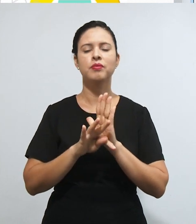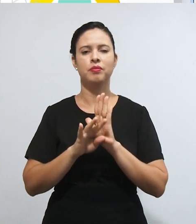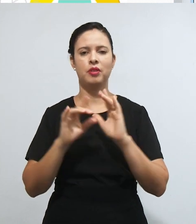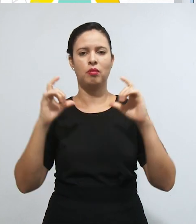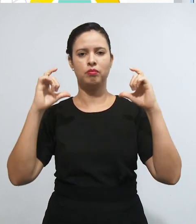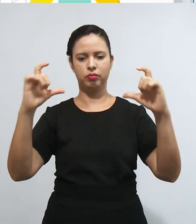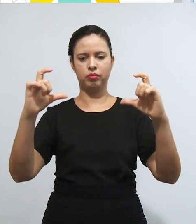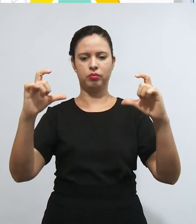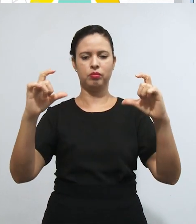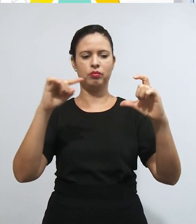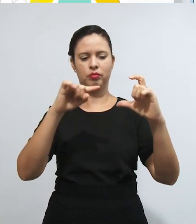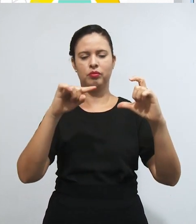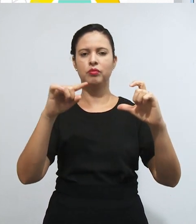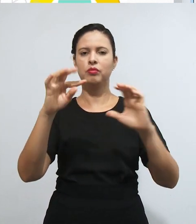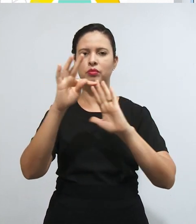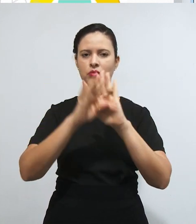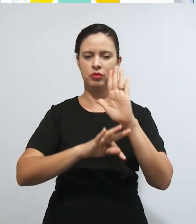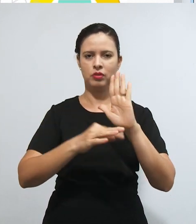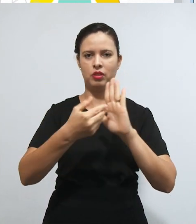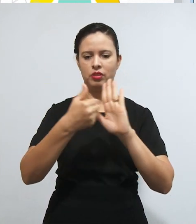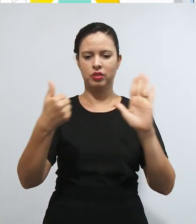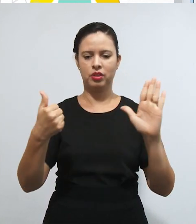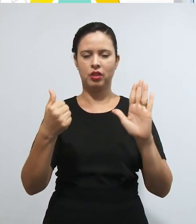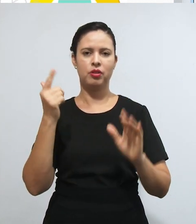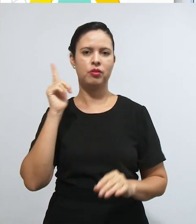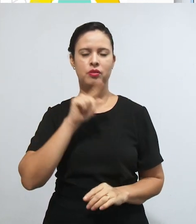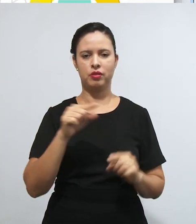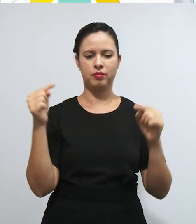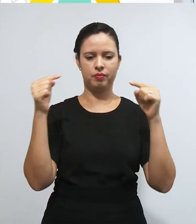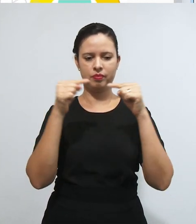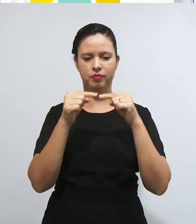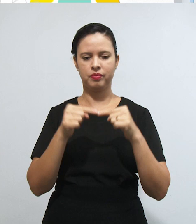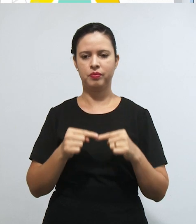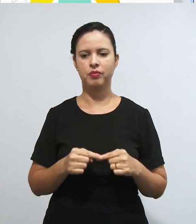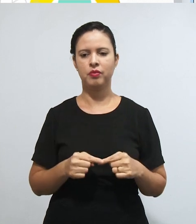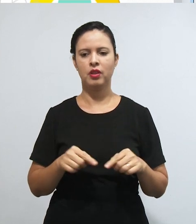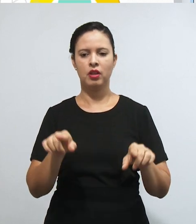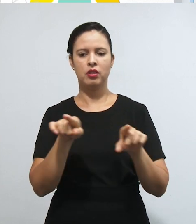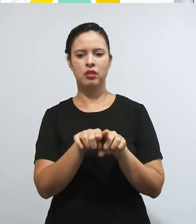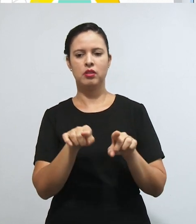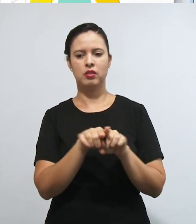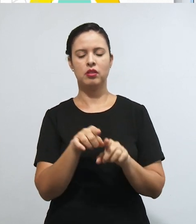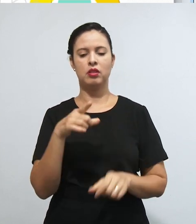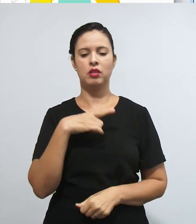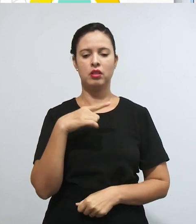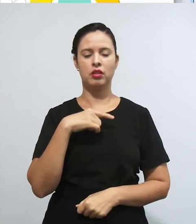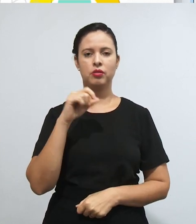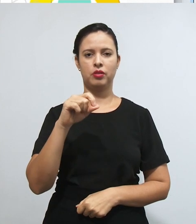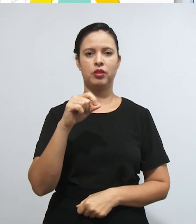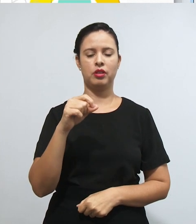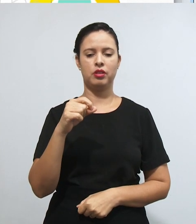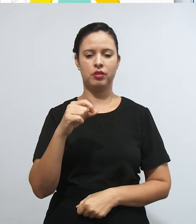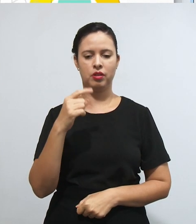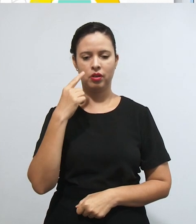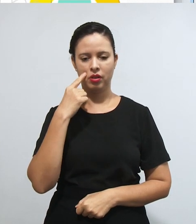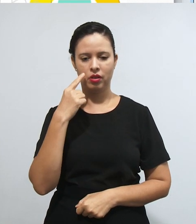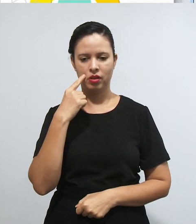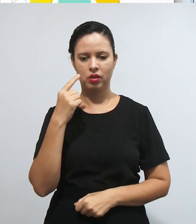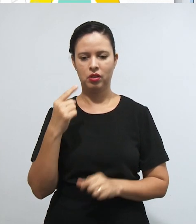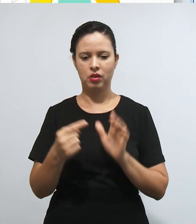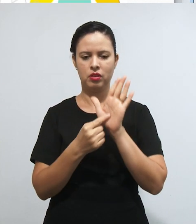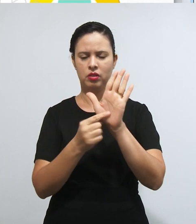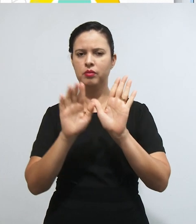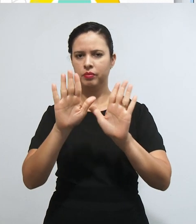selecionando, ó, tá? Então a gente consegue aplicar. E tem o de caminho de animação. Deixa eu até fazer o seguinte, só para